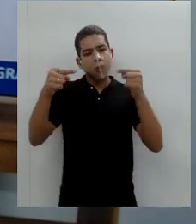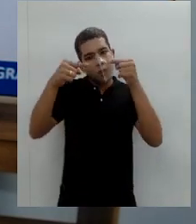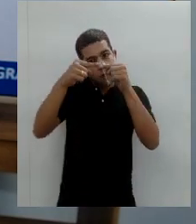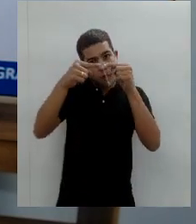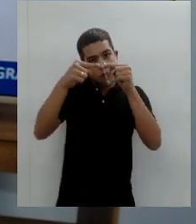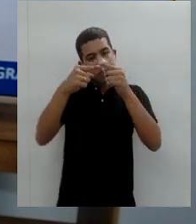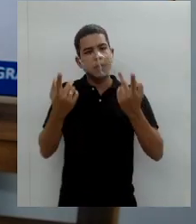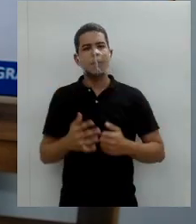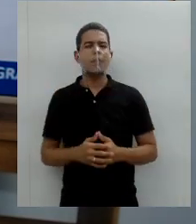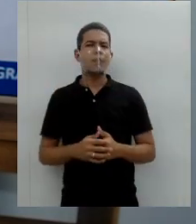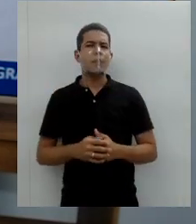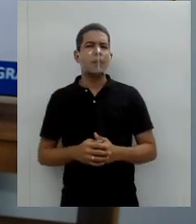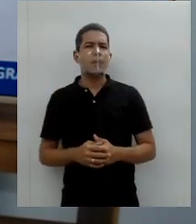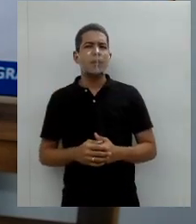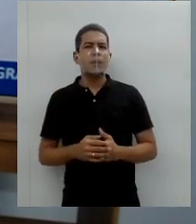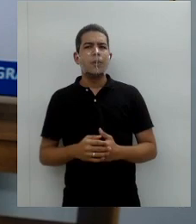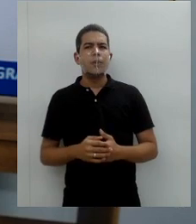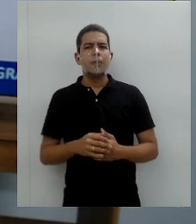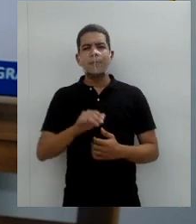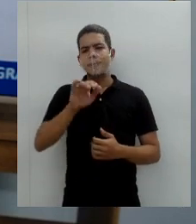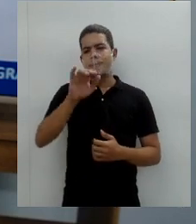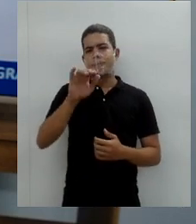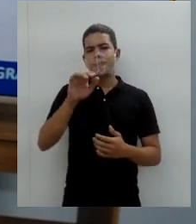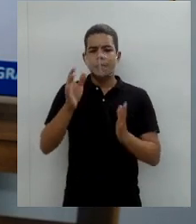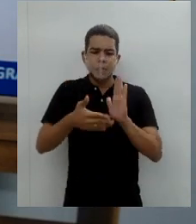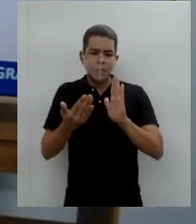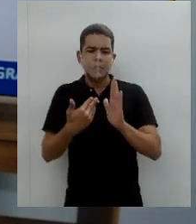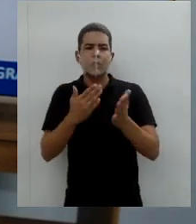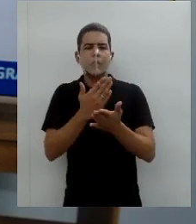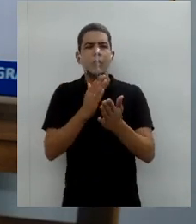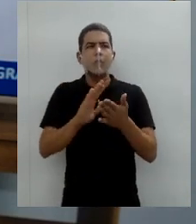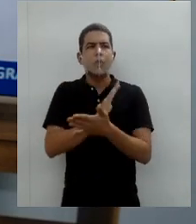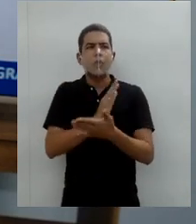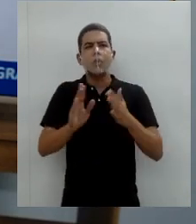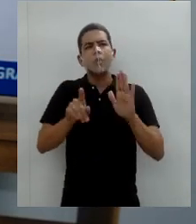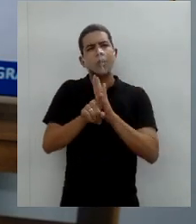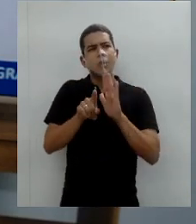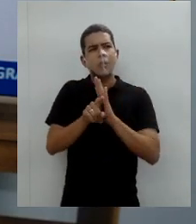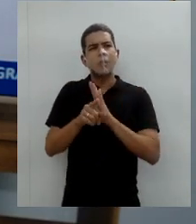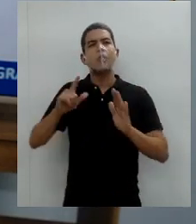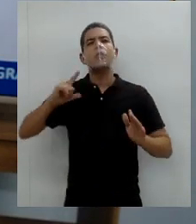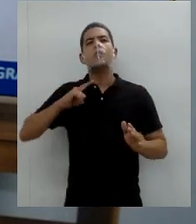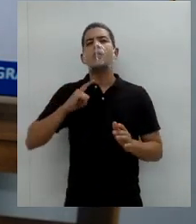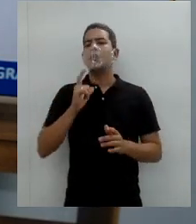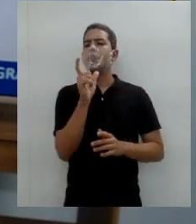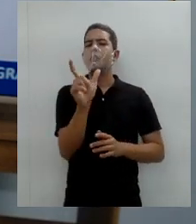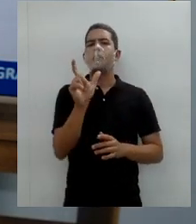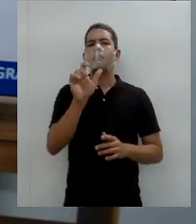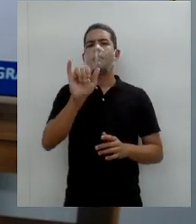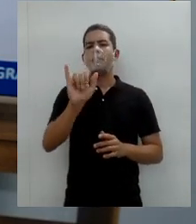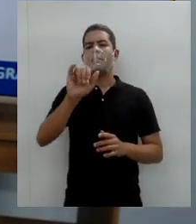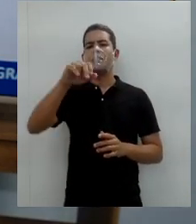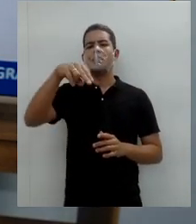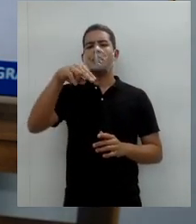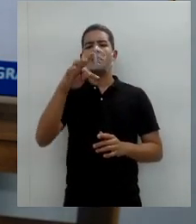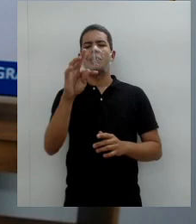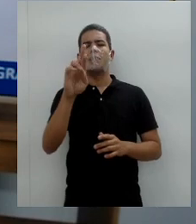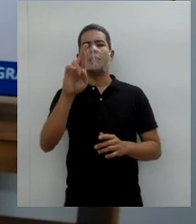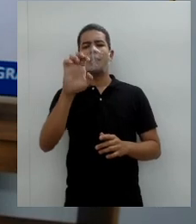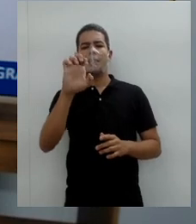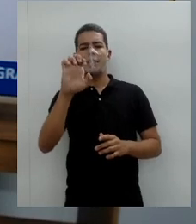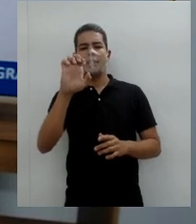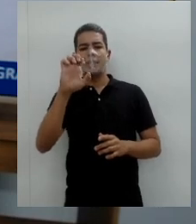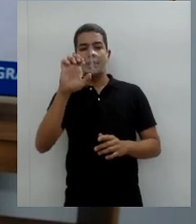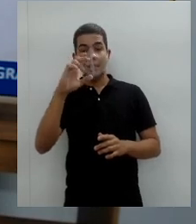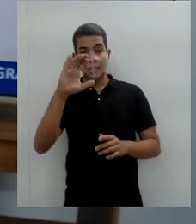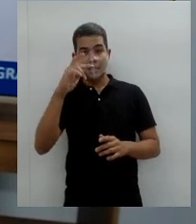correto? Observe, alguns livros, algumas questões apresentam o termo interceptar ou interceptam-se. Ou